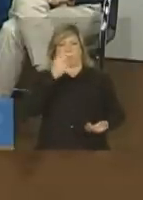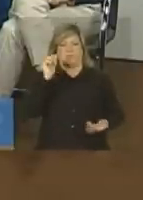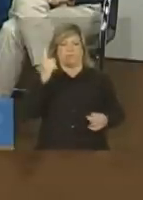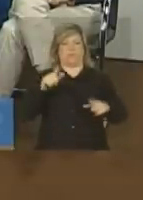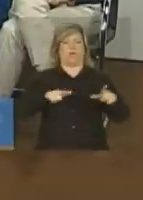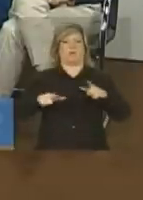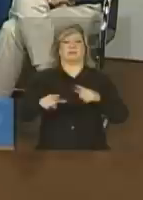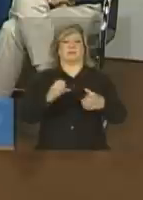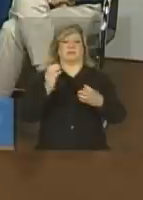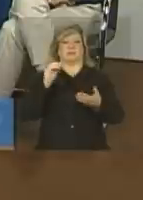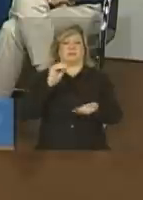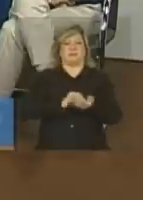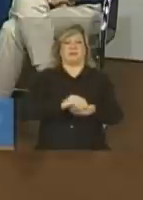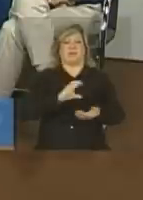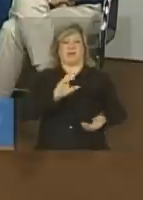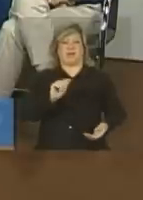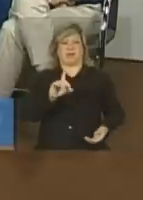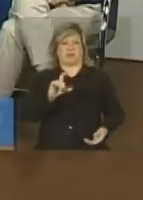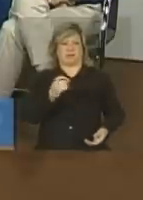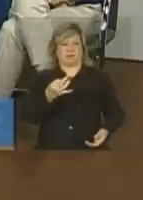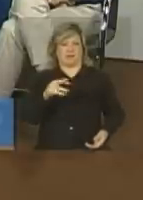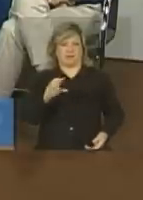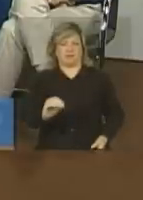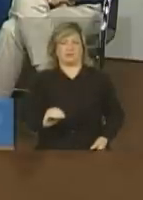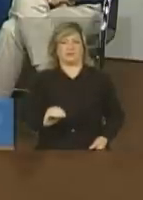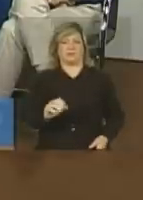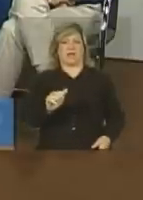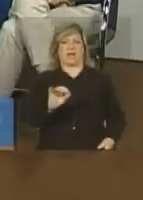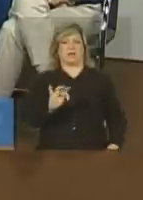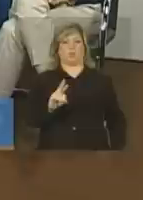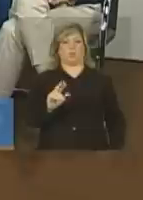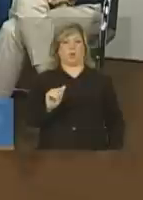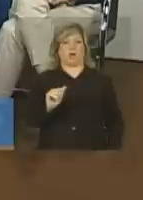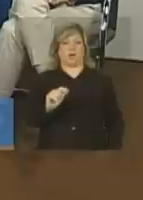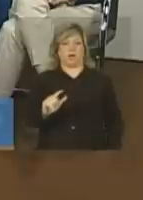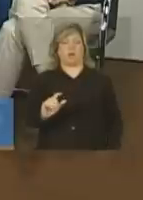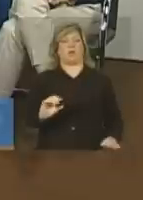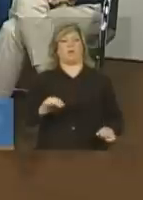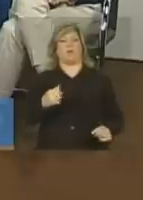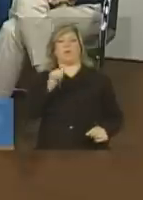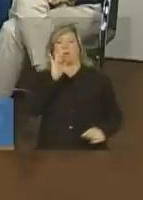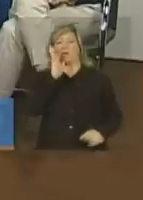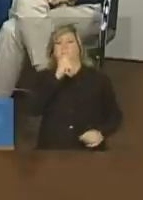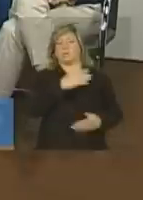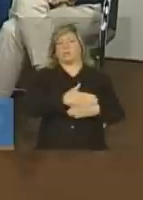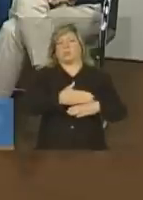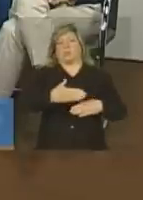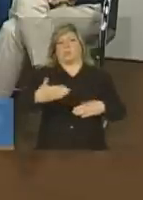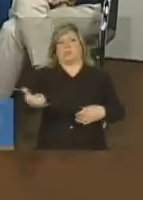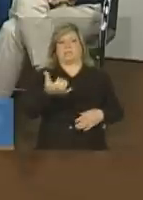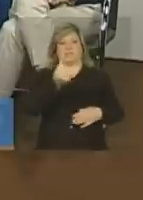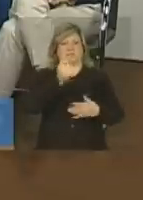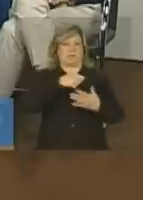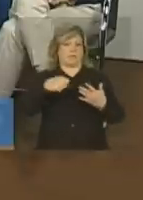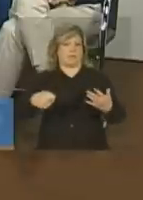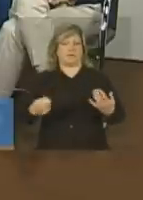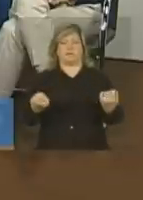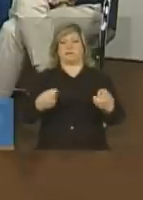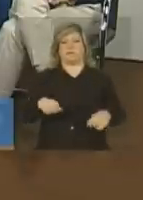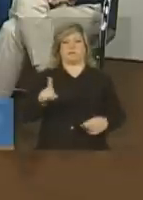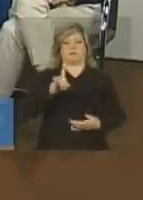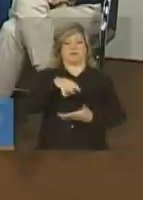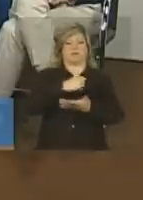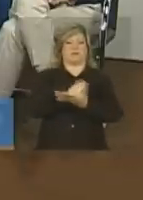ação de cadastramento ou de atualização cadastral que durará, por exemplo, 6 meses, não justificaria fazer